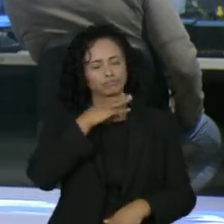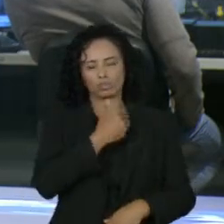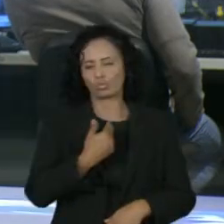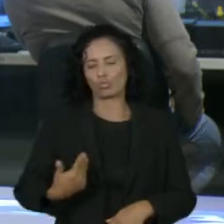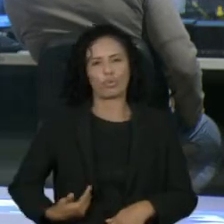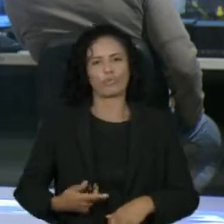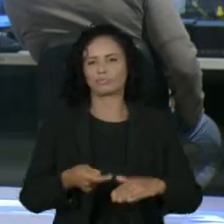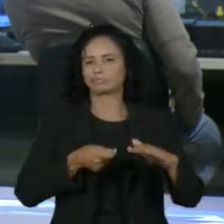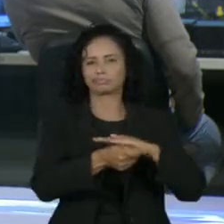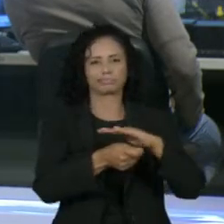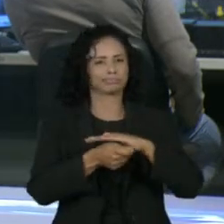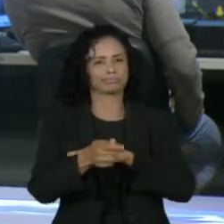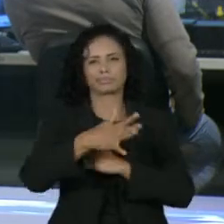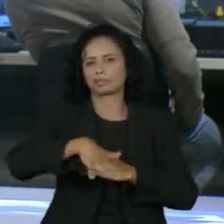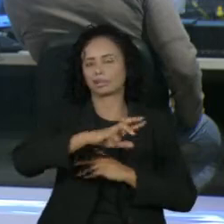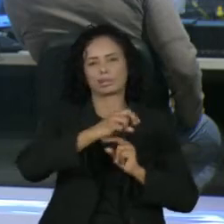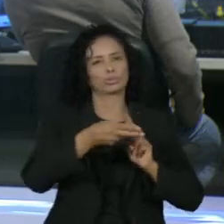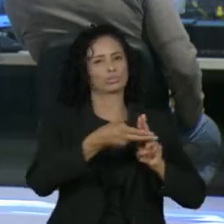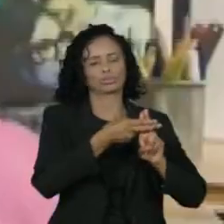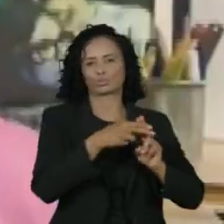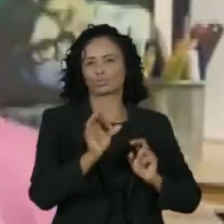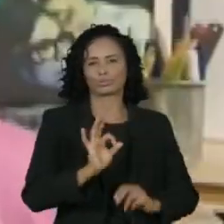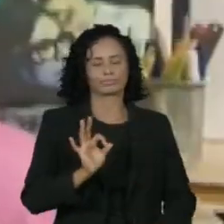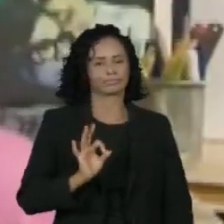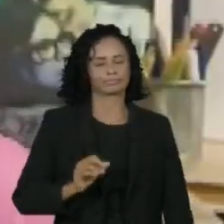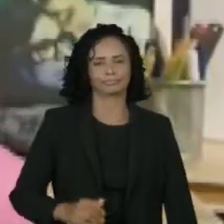o suficiente no Sistema Único de Saúde.